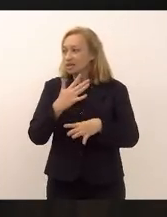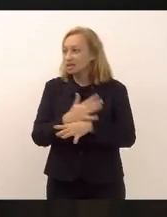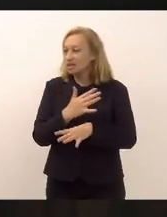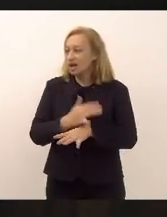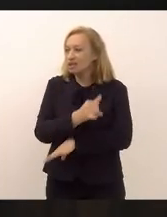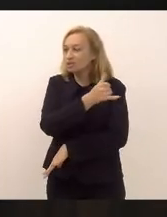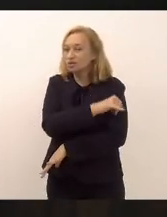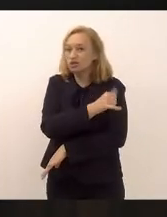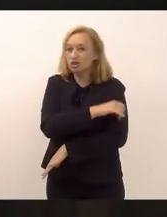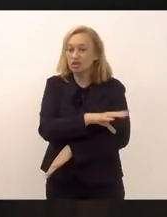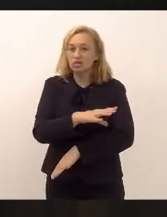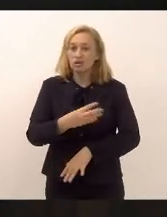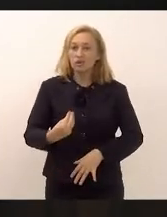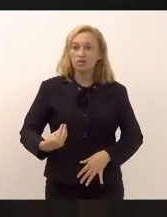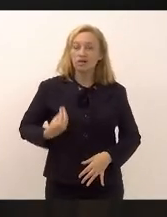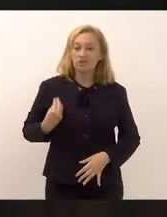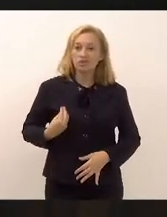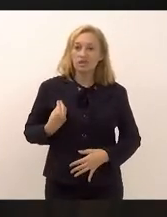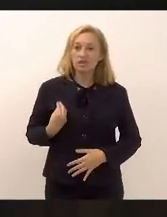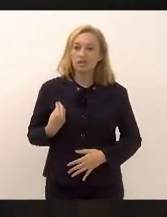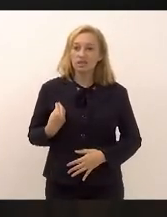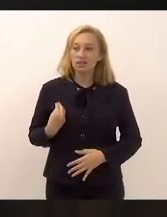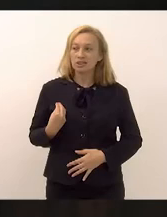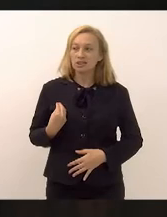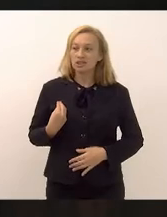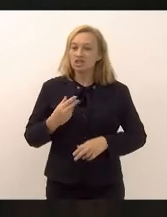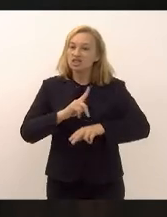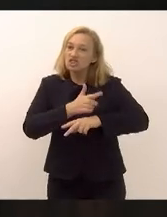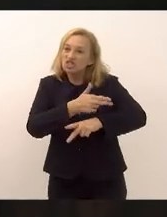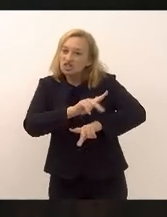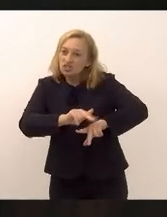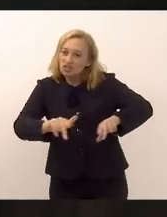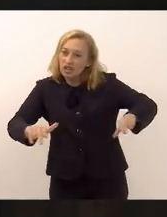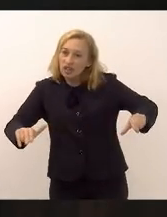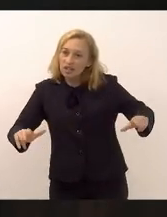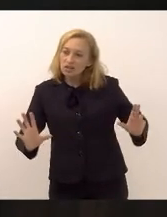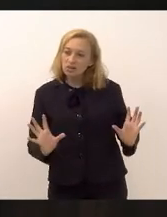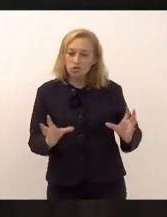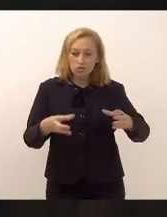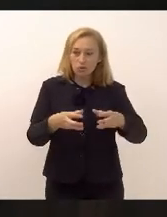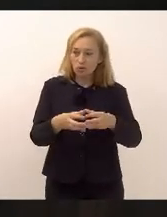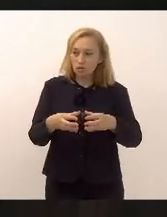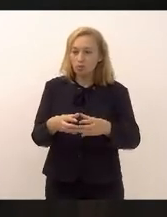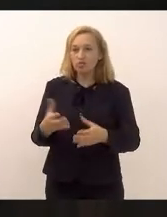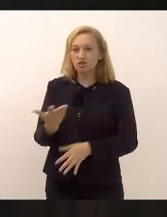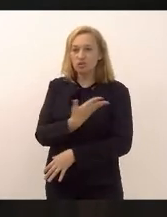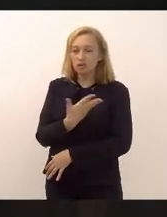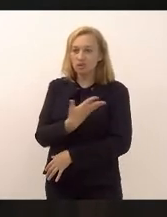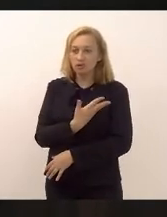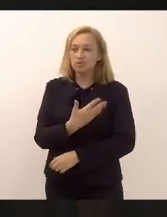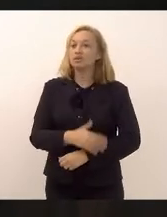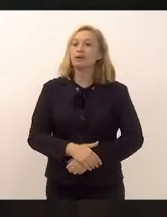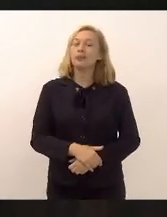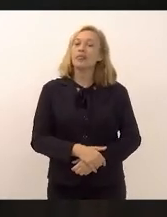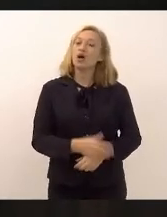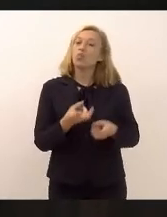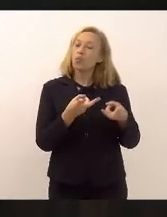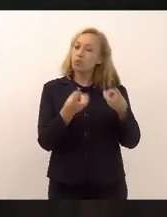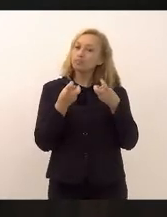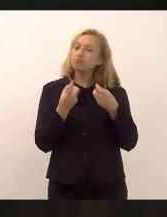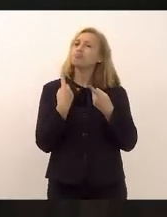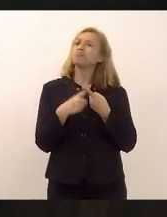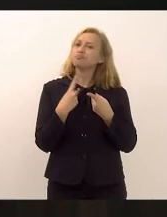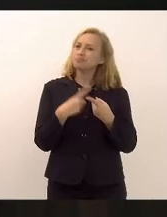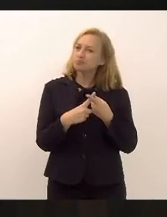a presença festiva de diversas companheiras e companheiros. E faço essa observação